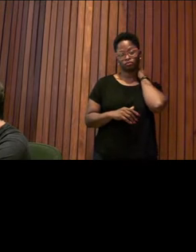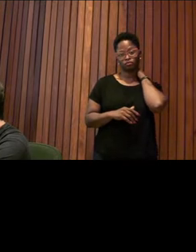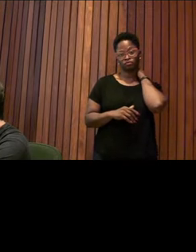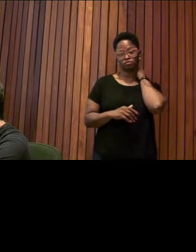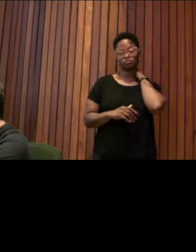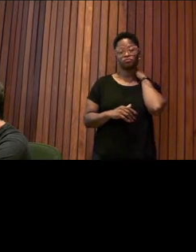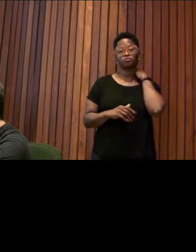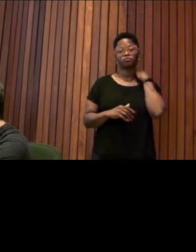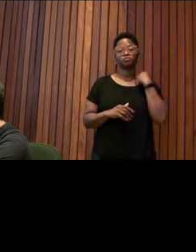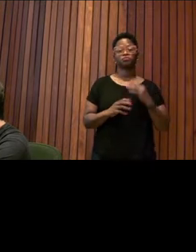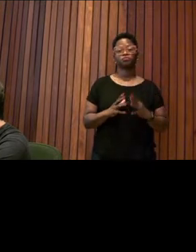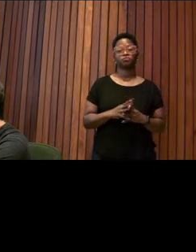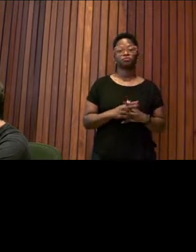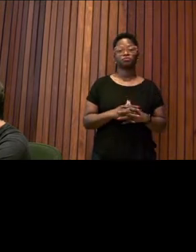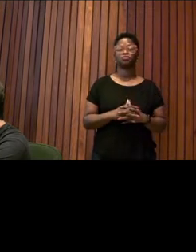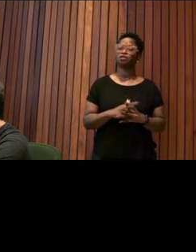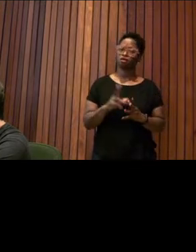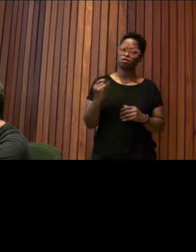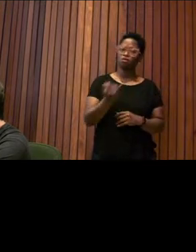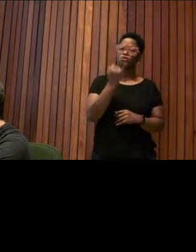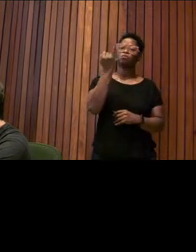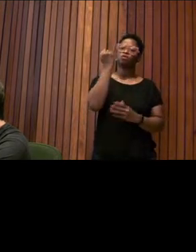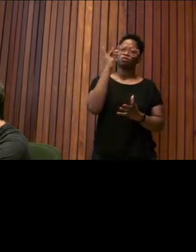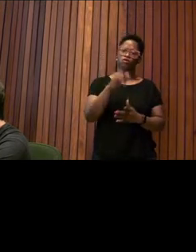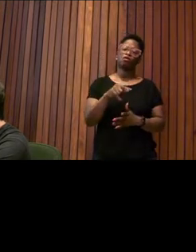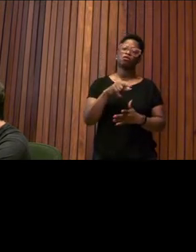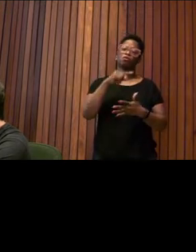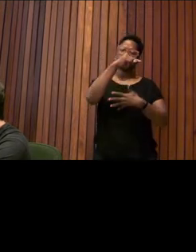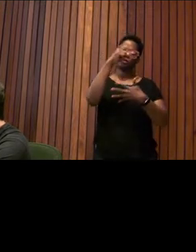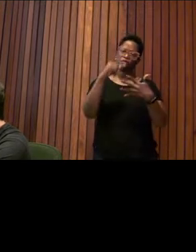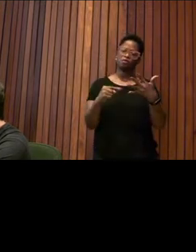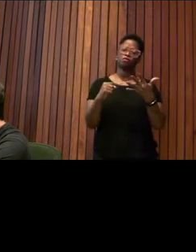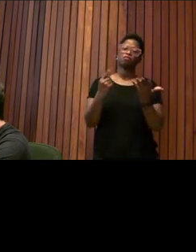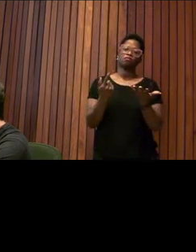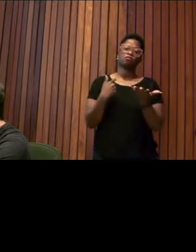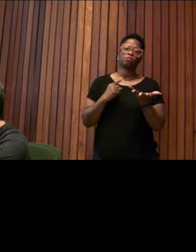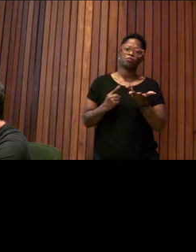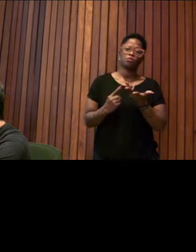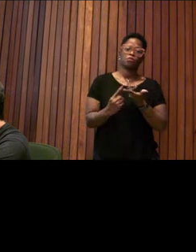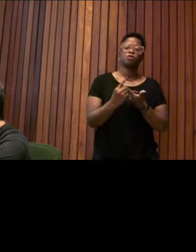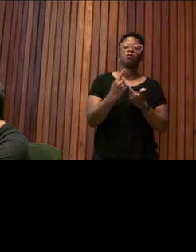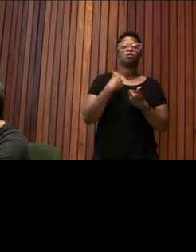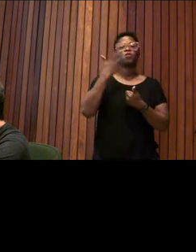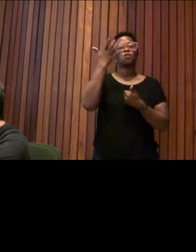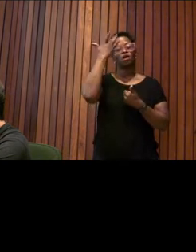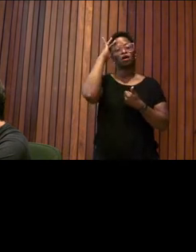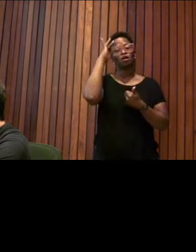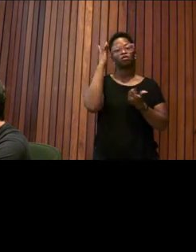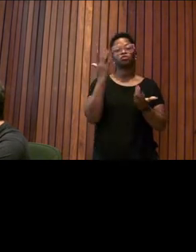Enfim, foi muito importante por muitos aspectos, assim. Eu acho que